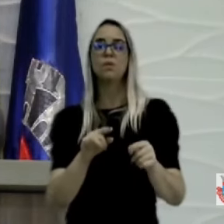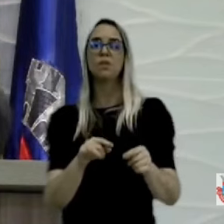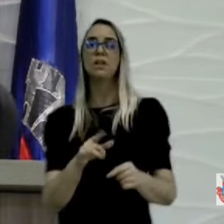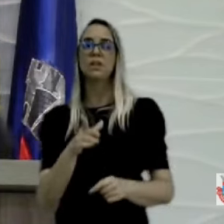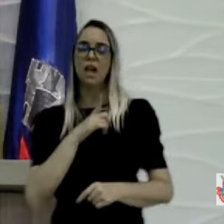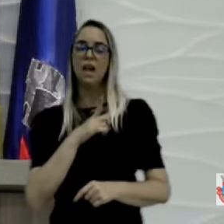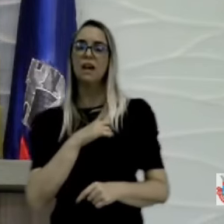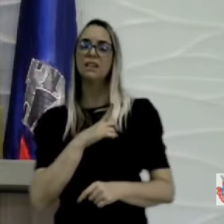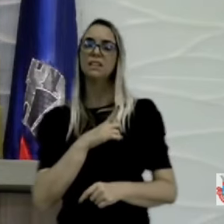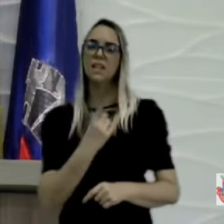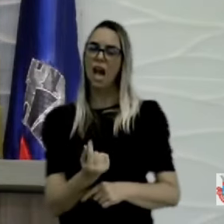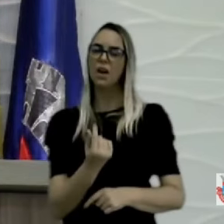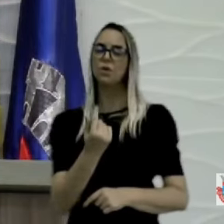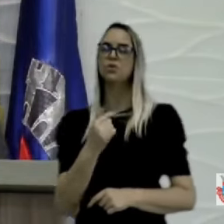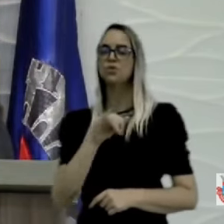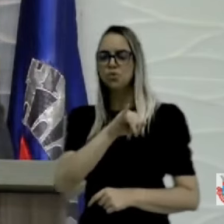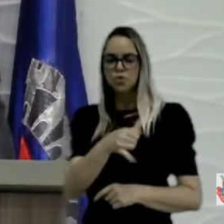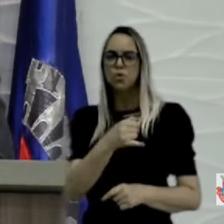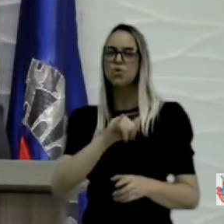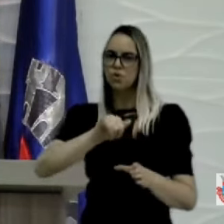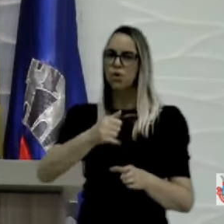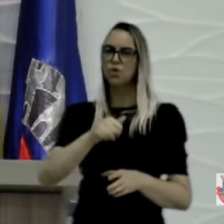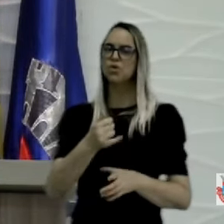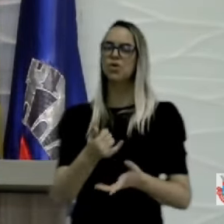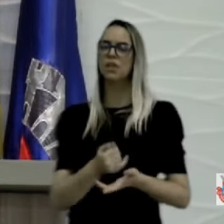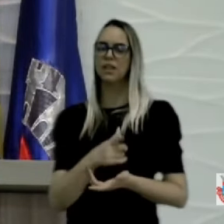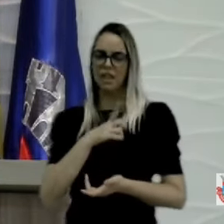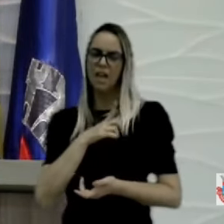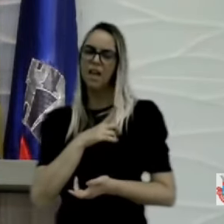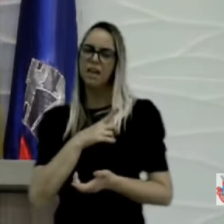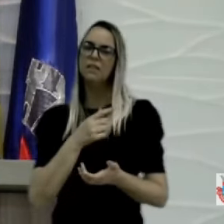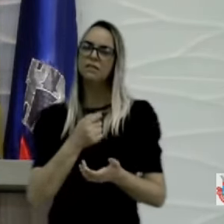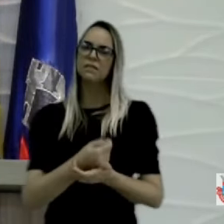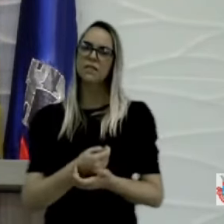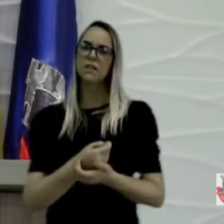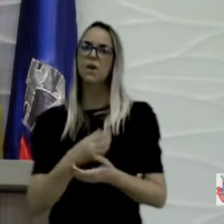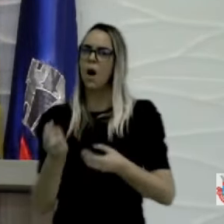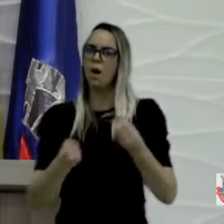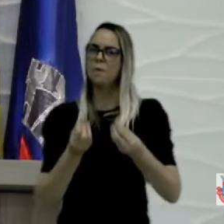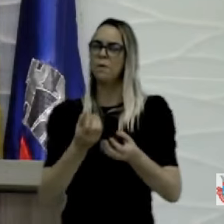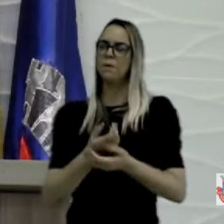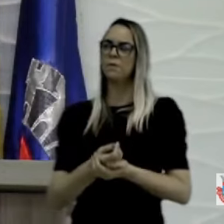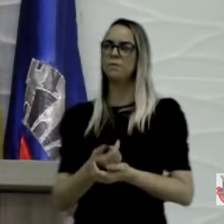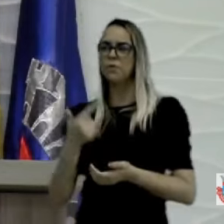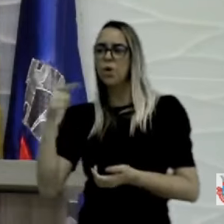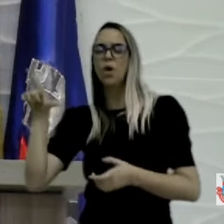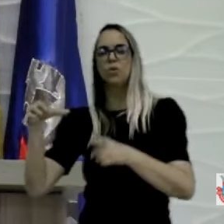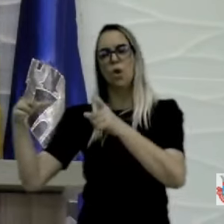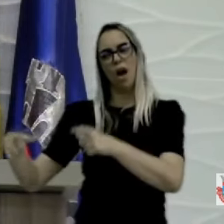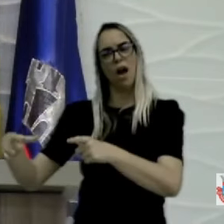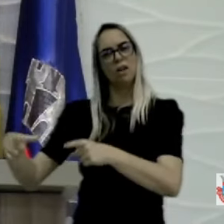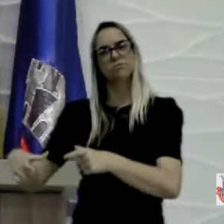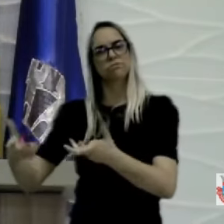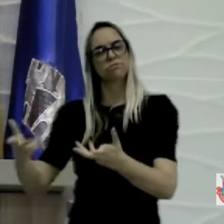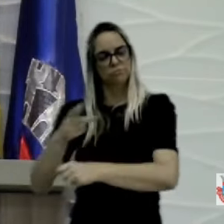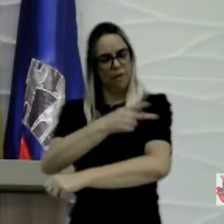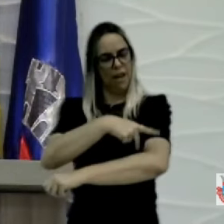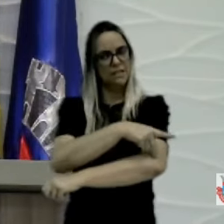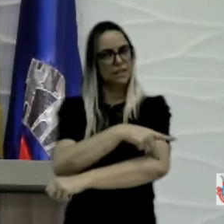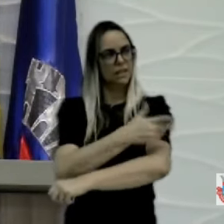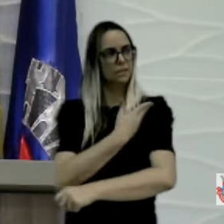emprestando dinheiro e estão recebendo juros. Então eles têm condições de se instalar em outro lugar, sem ser numa praça